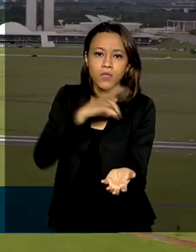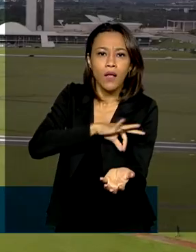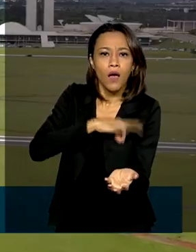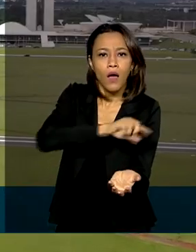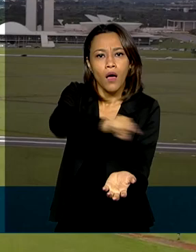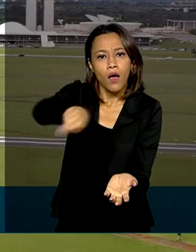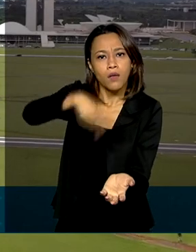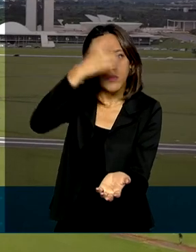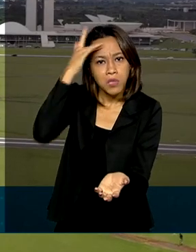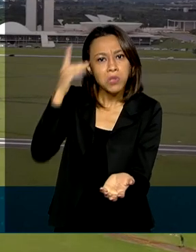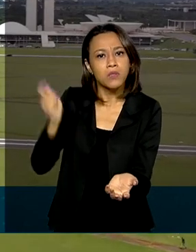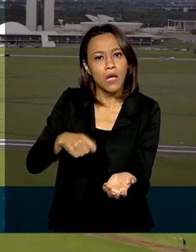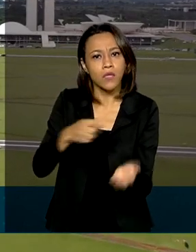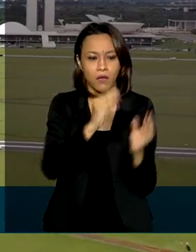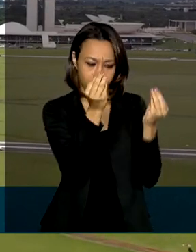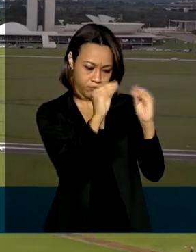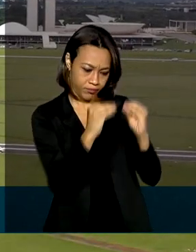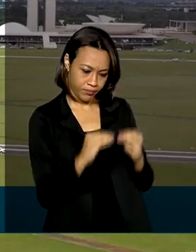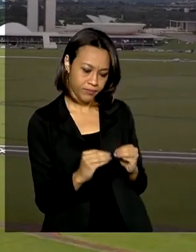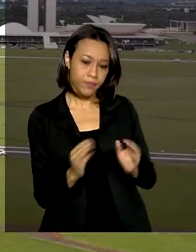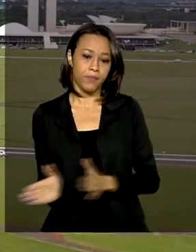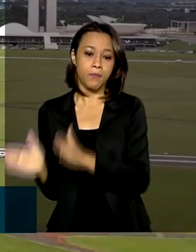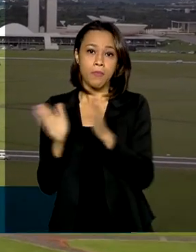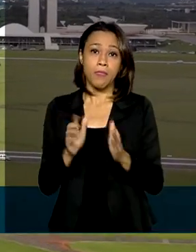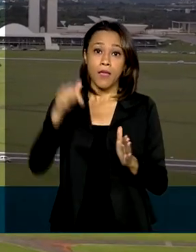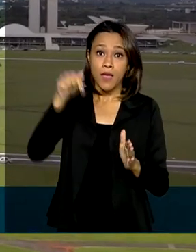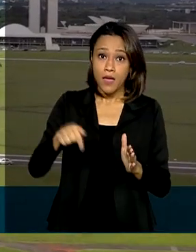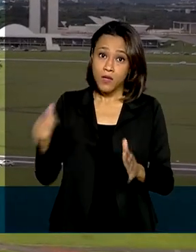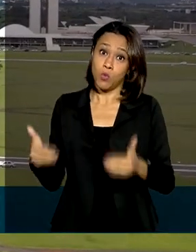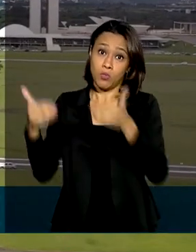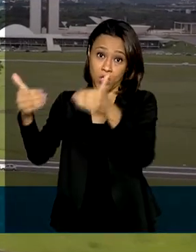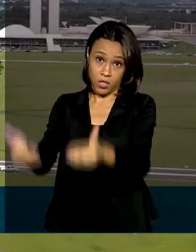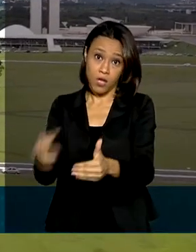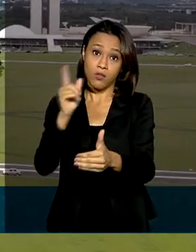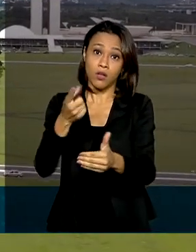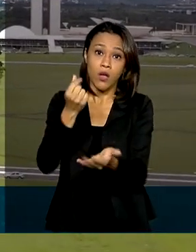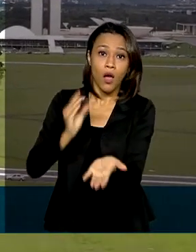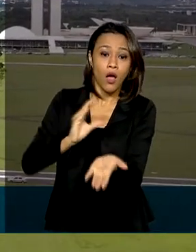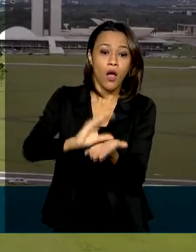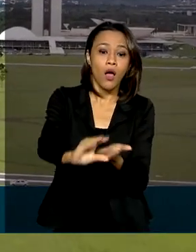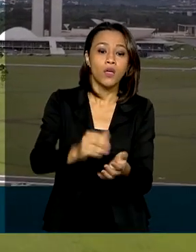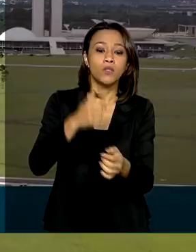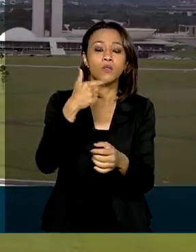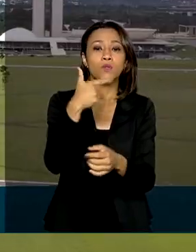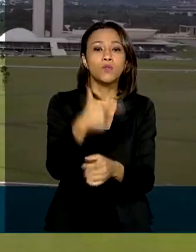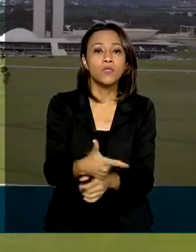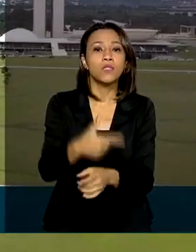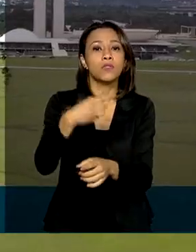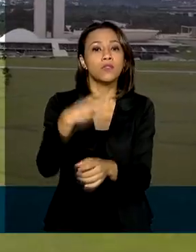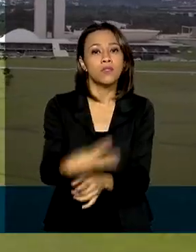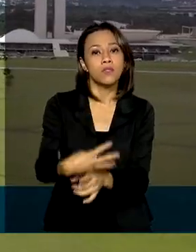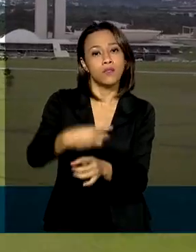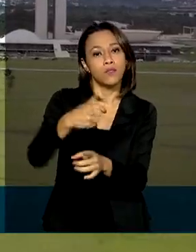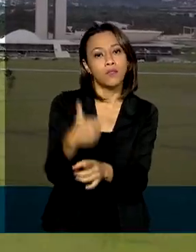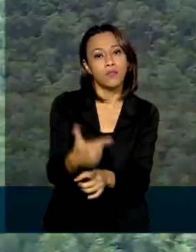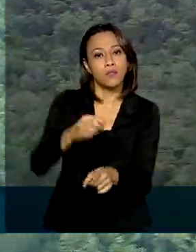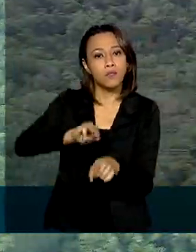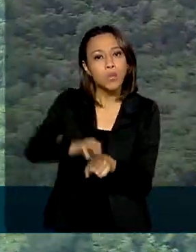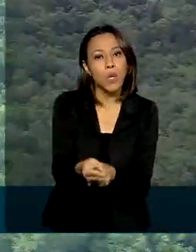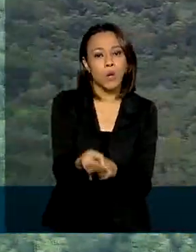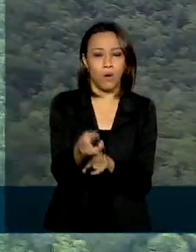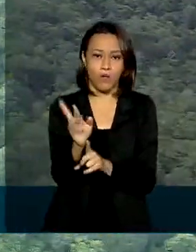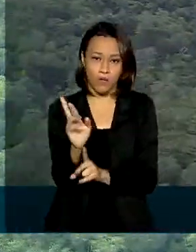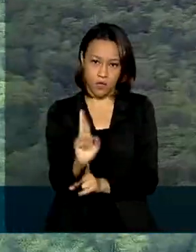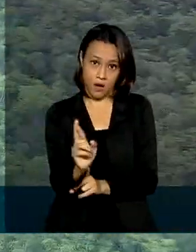para outras pessoas este mês o Ministério do meio ambiente autorizou o repasse de 232 milhões de